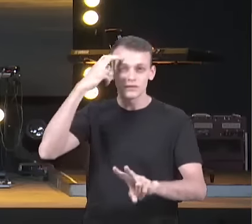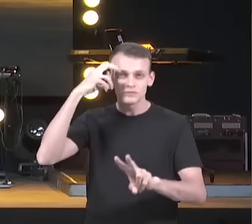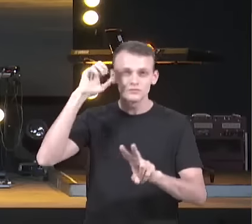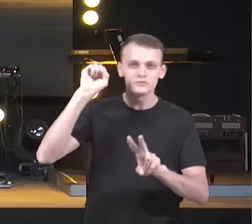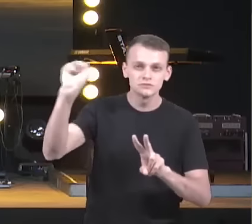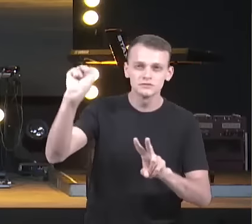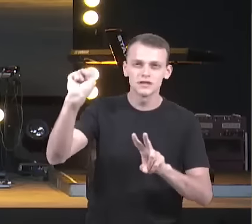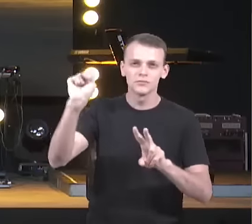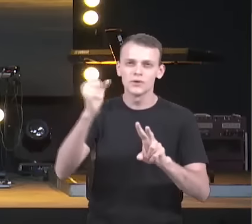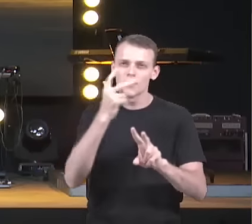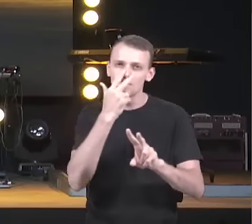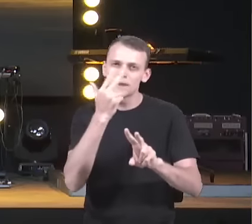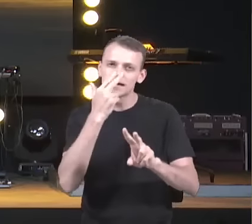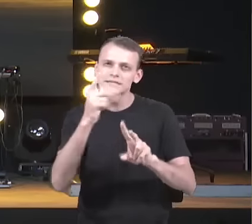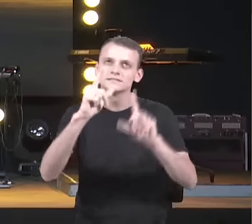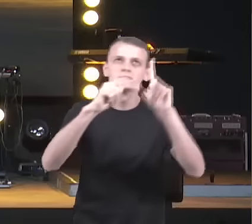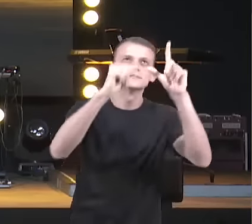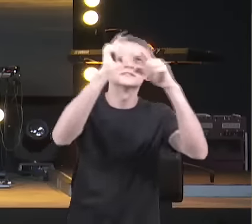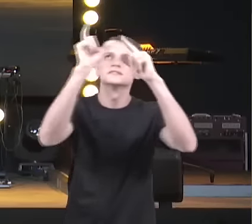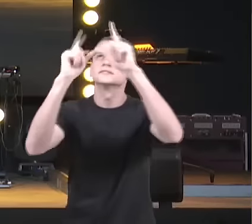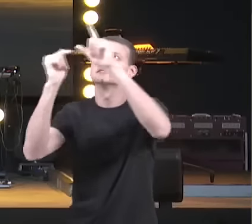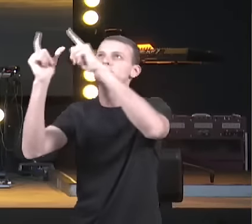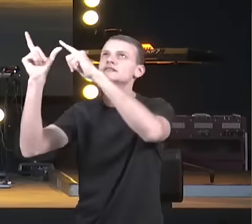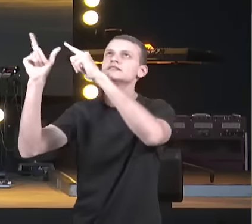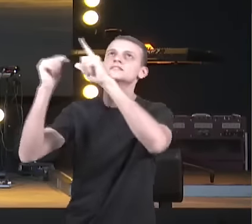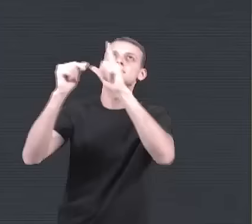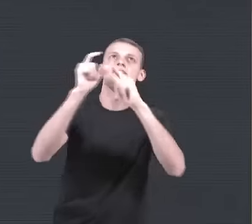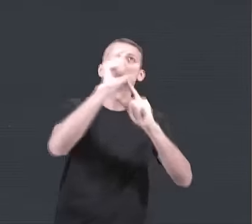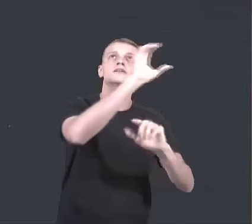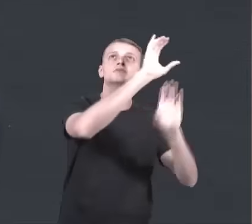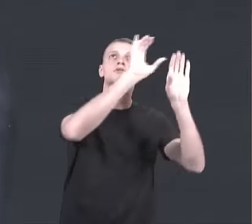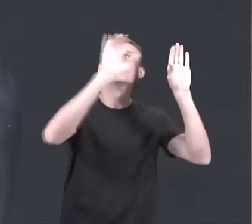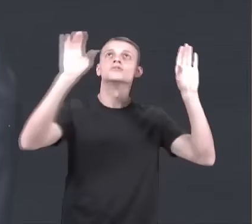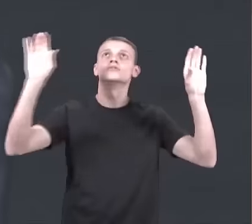no firmamento, os sábios entenderão.